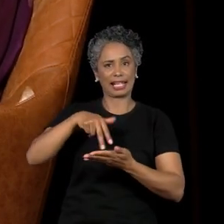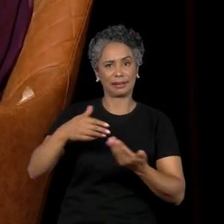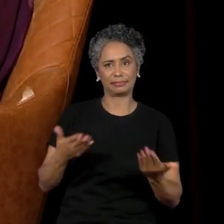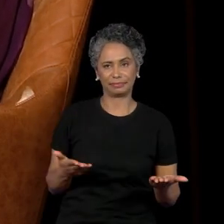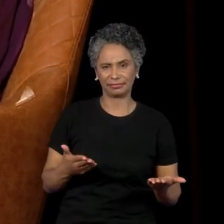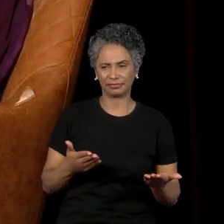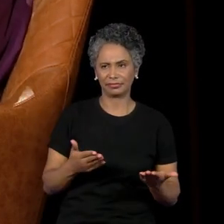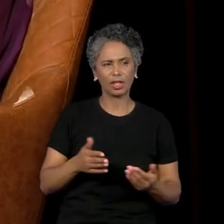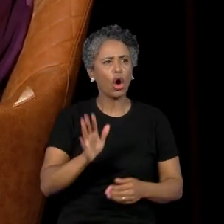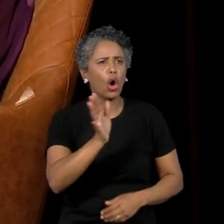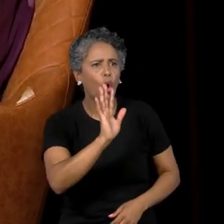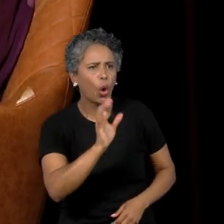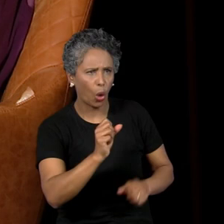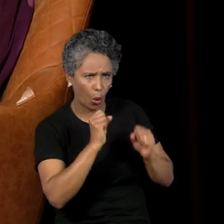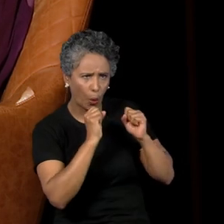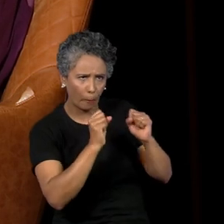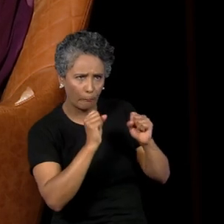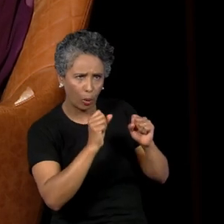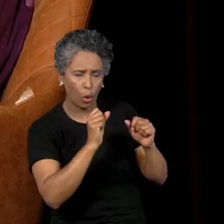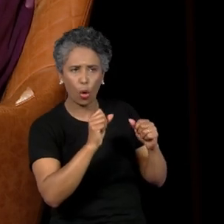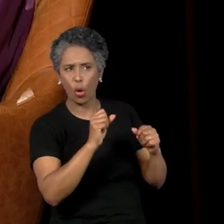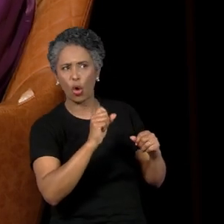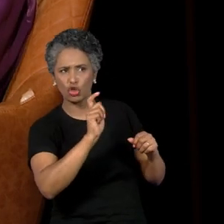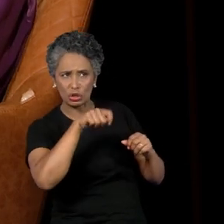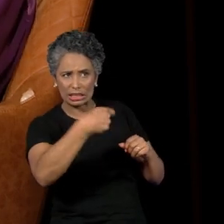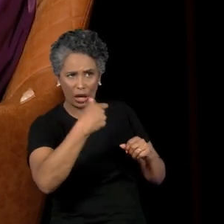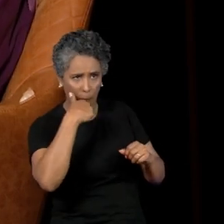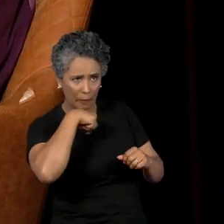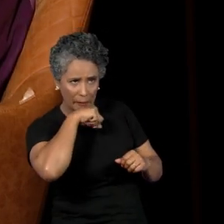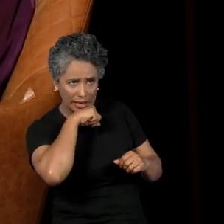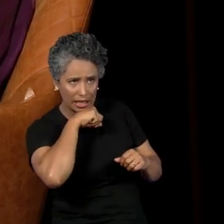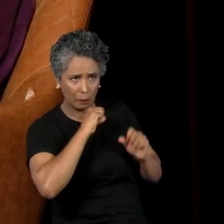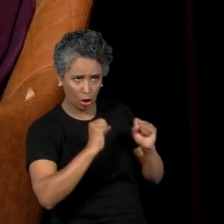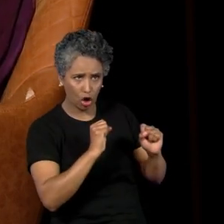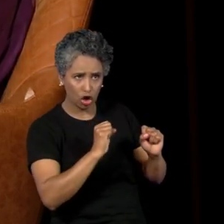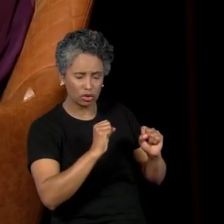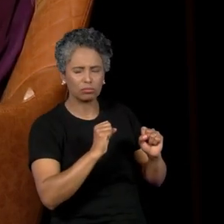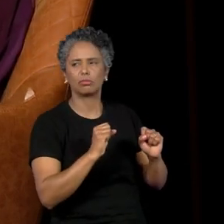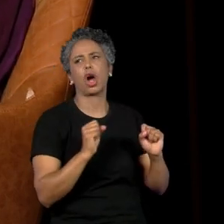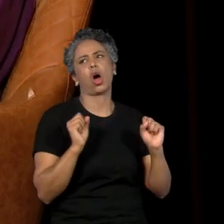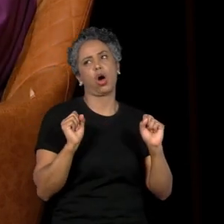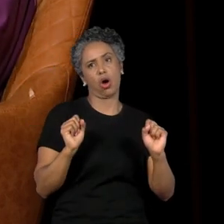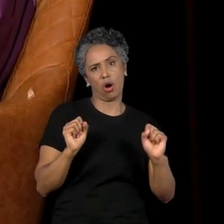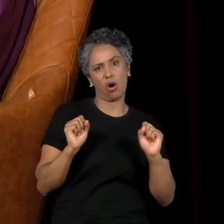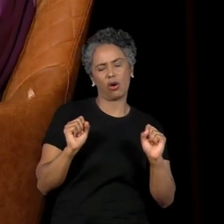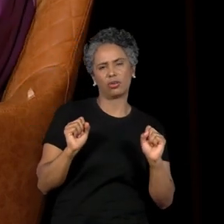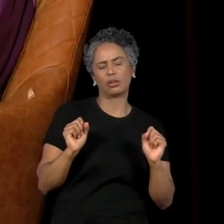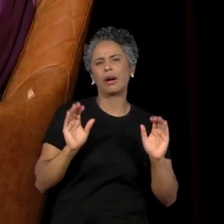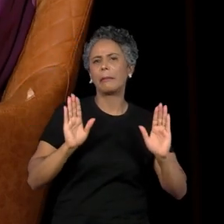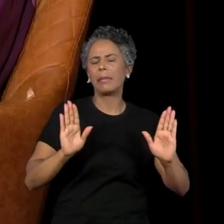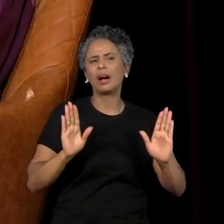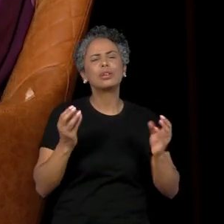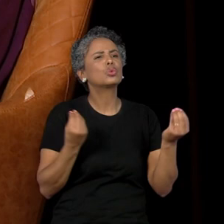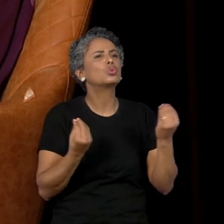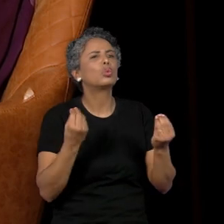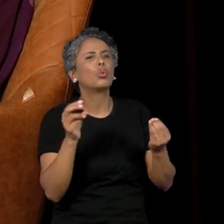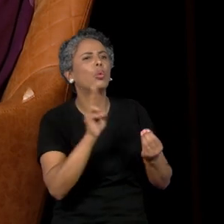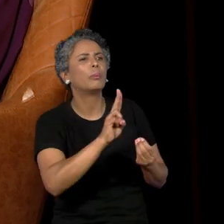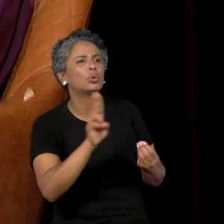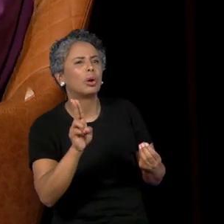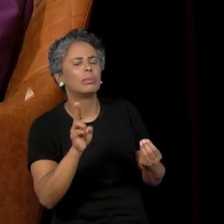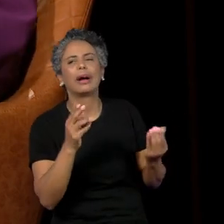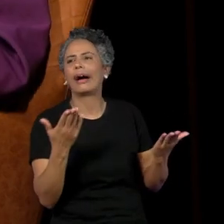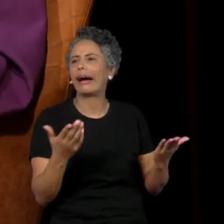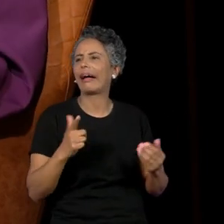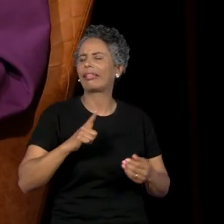mãe. Como é o nome mesmo? Como se chama nome? Aí a Marika falou, Marika, assim, ah, mãe Marika,